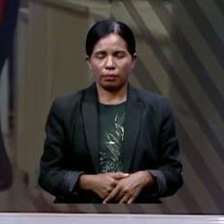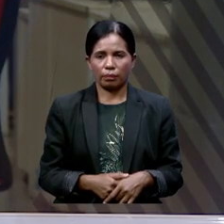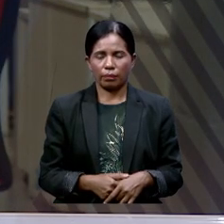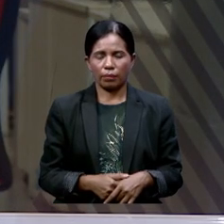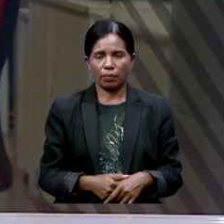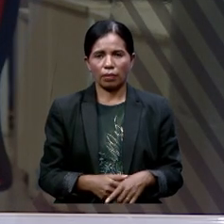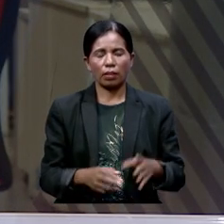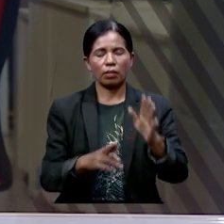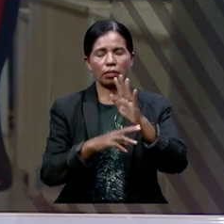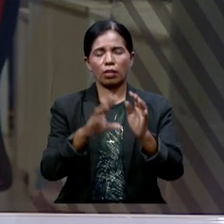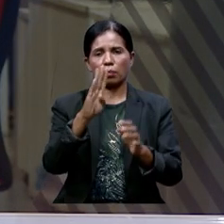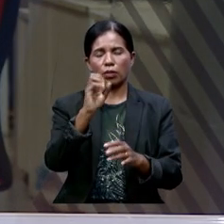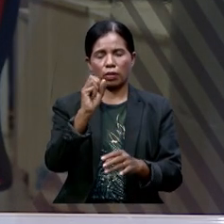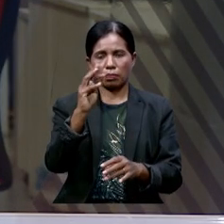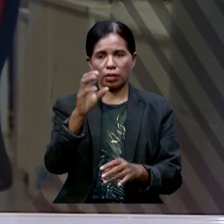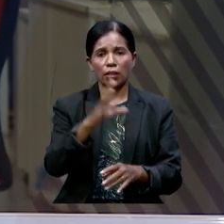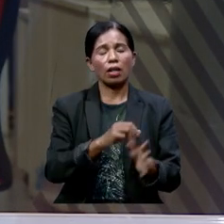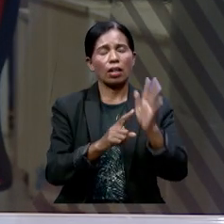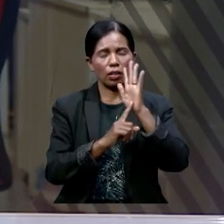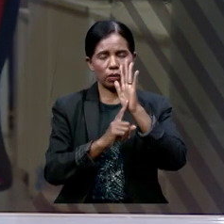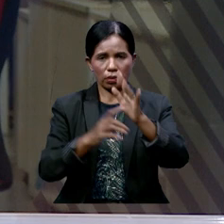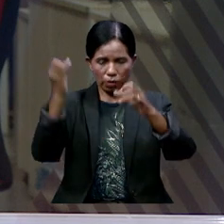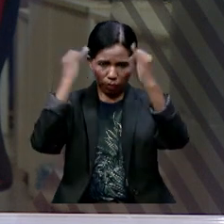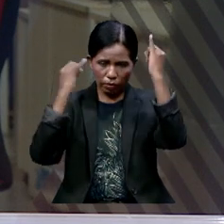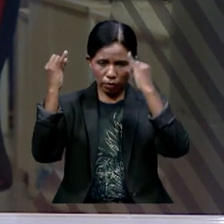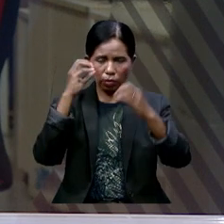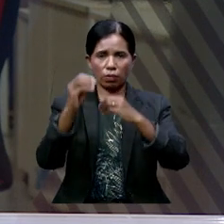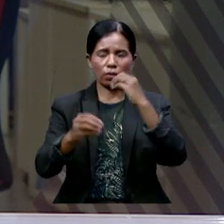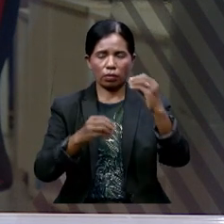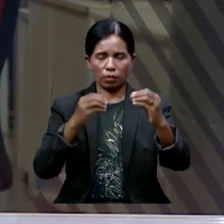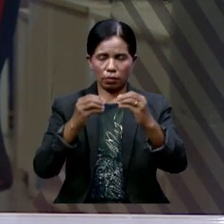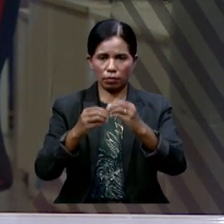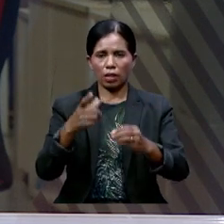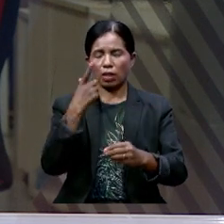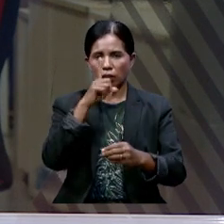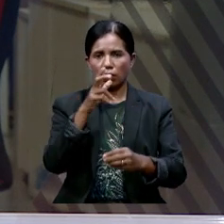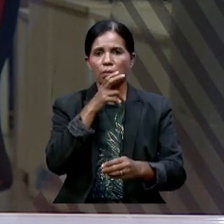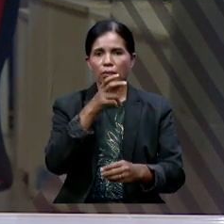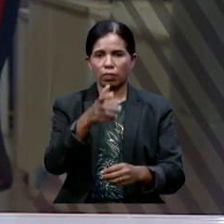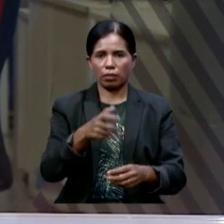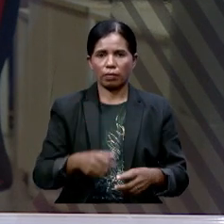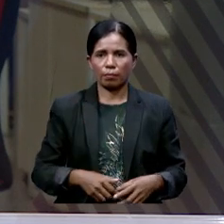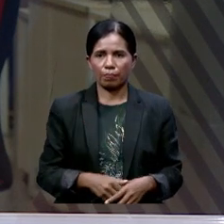República Moçambique se apoia Timor-Leste e a área formação no capacitação língua portuguesa.